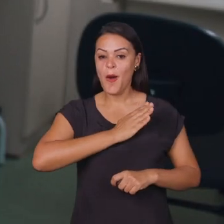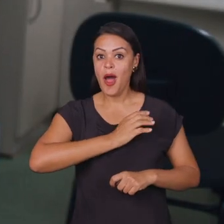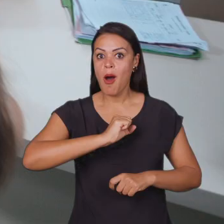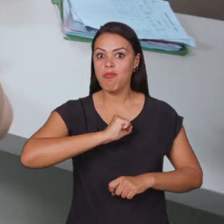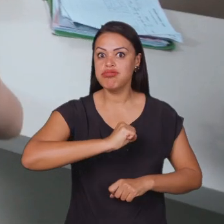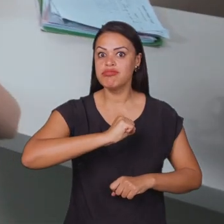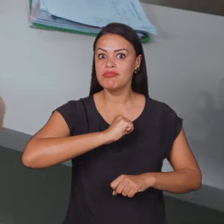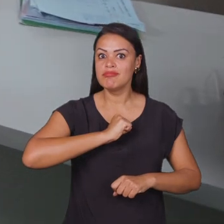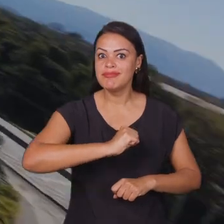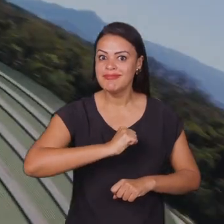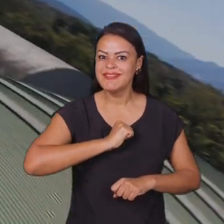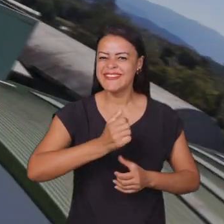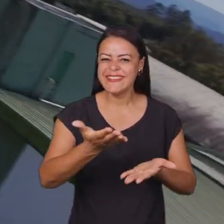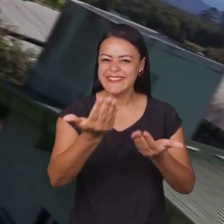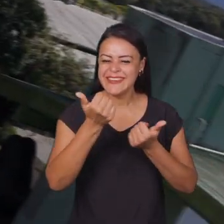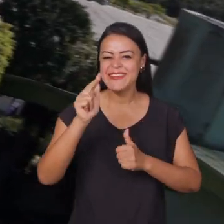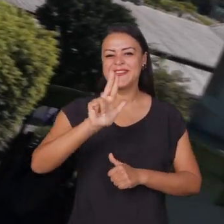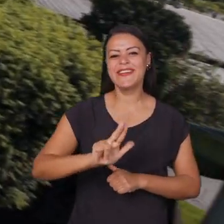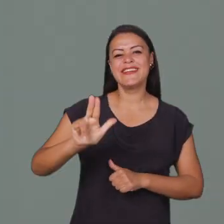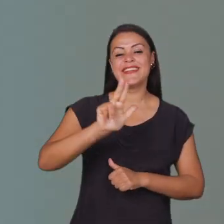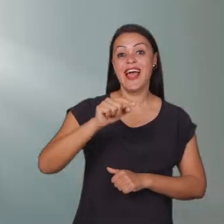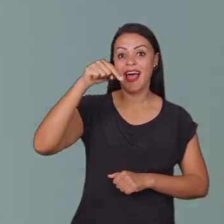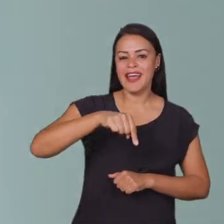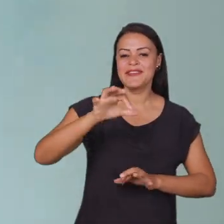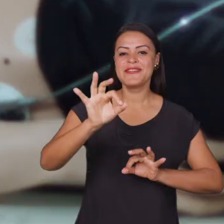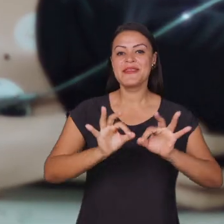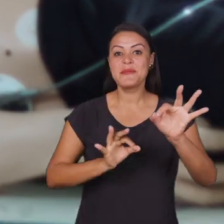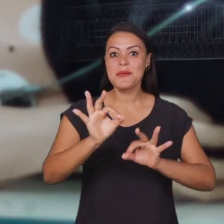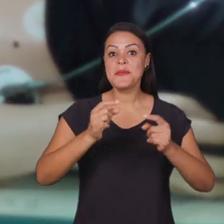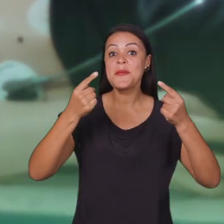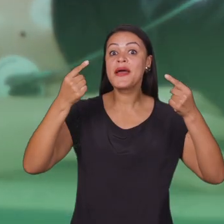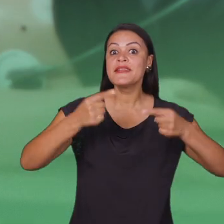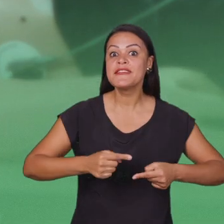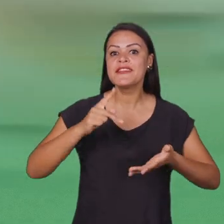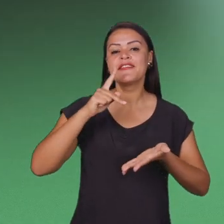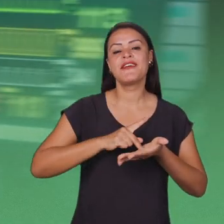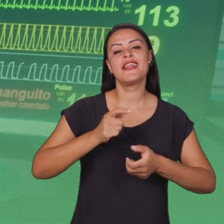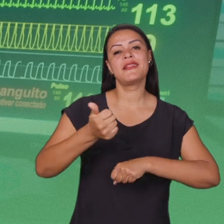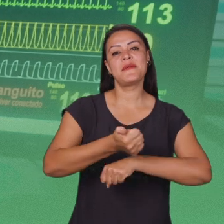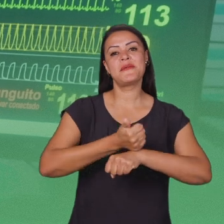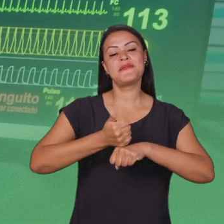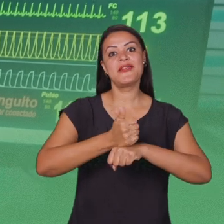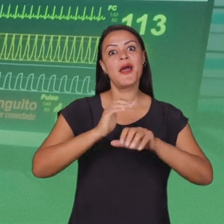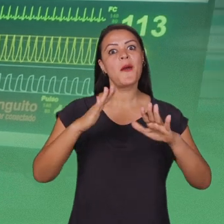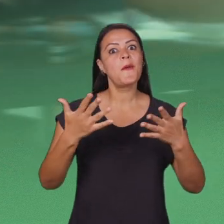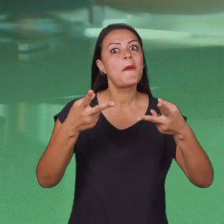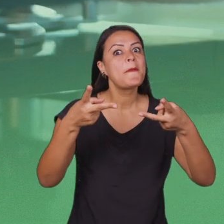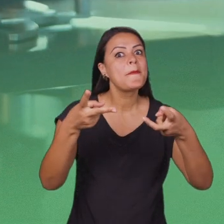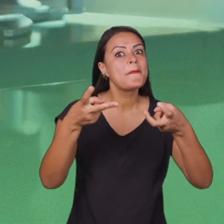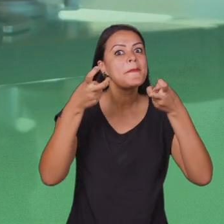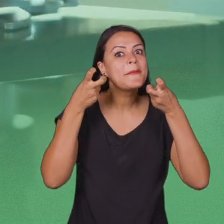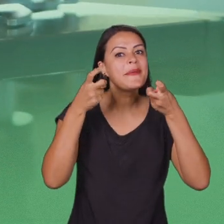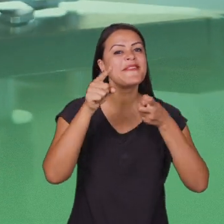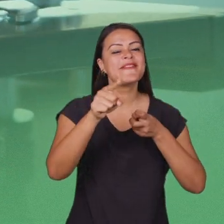coração bater mais forte, venha para a Univille. Aqui você se prepara para desafios reais da profissão. E quando